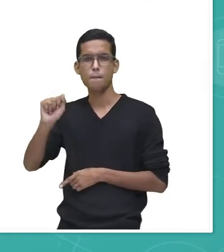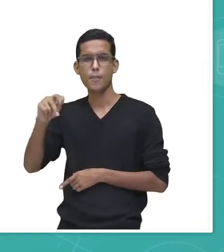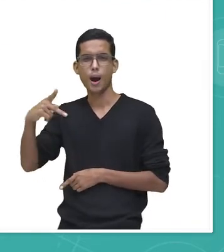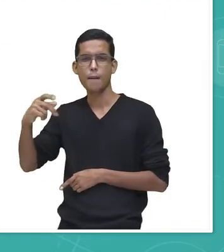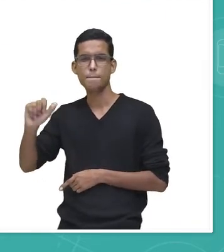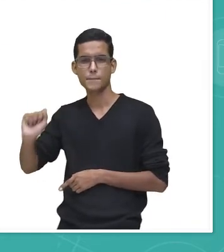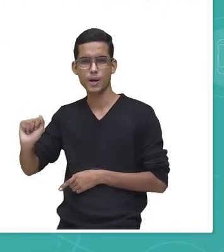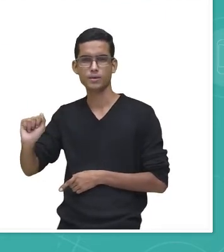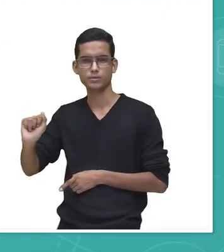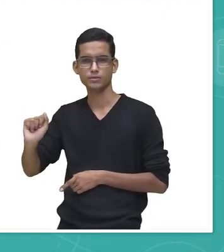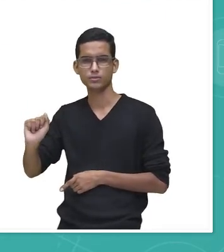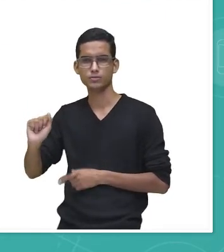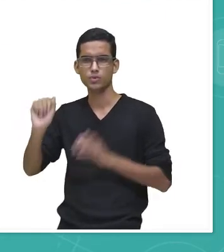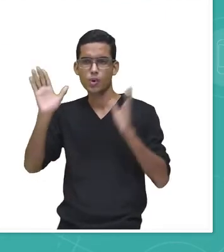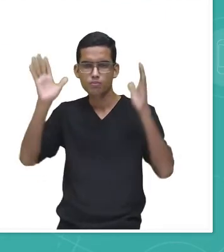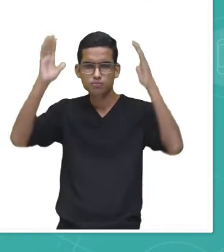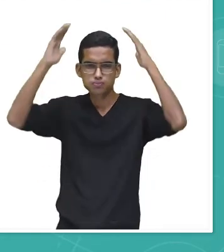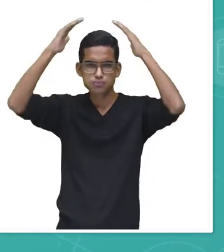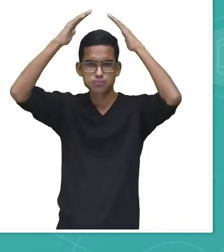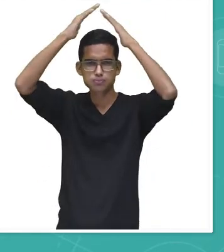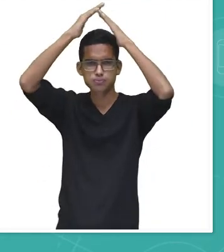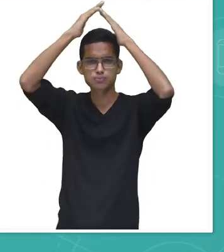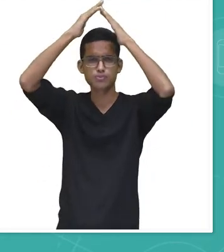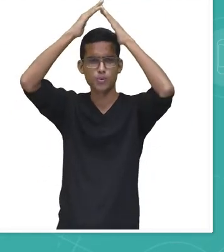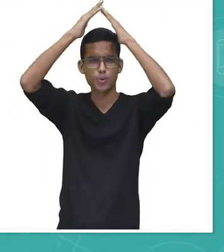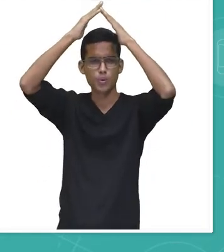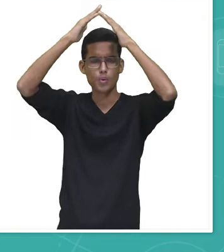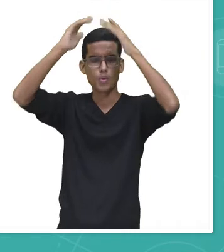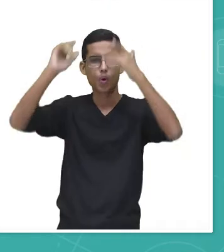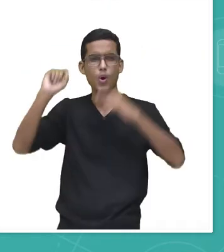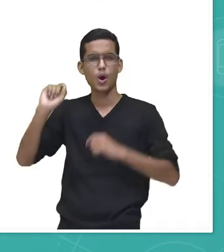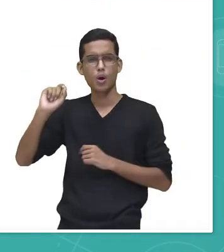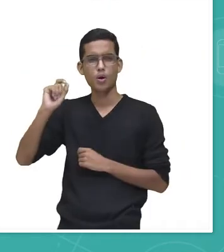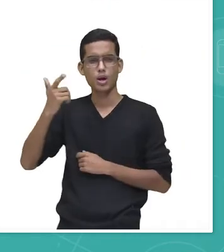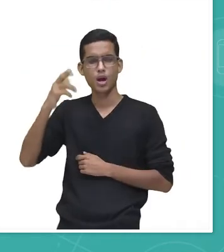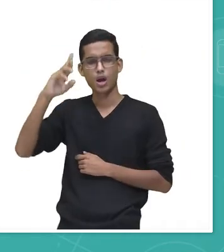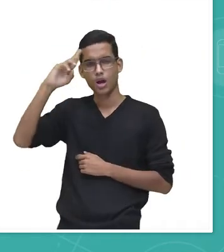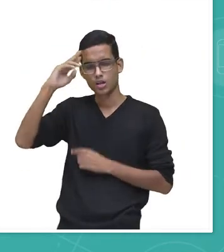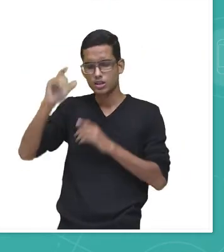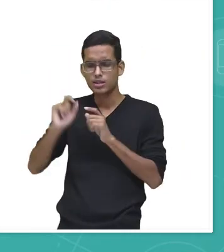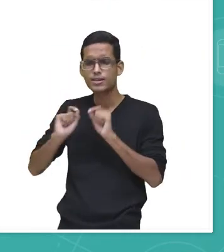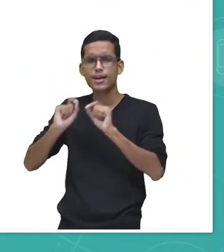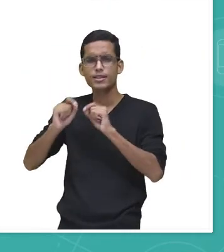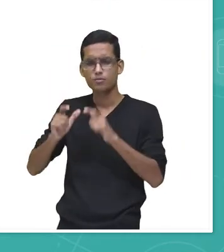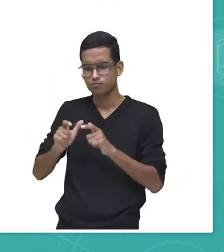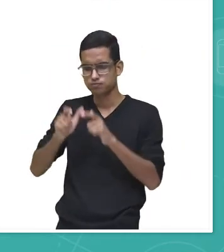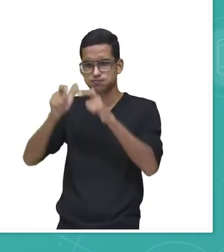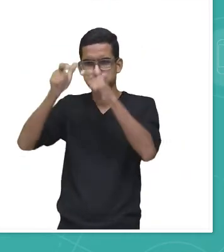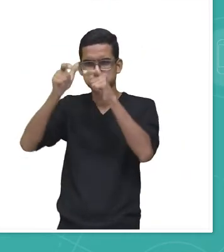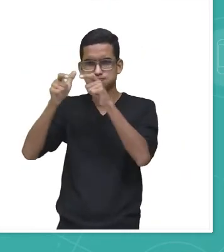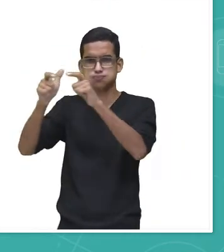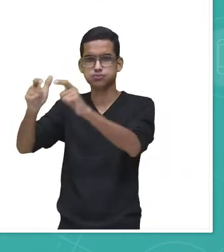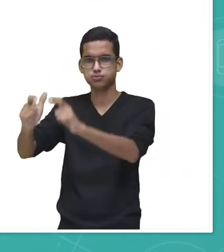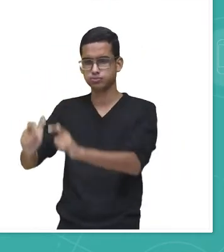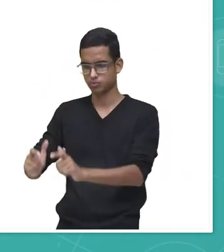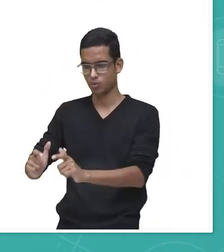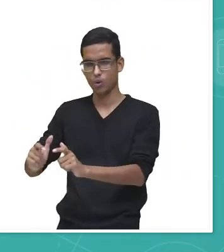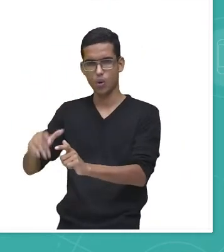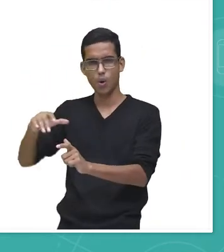poder. E quem está coroando o rei? O religioso. Ou seja, ele está